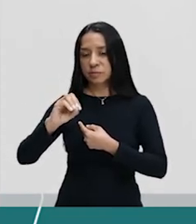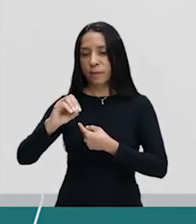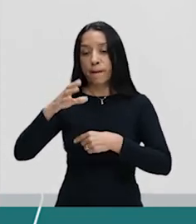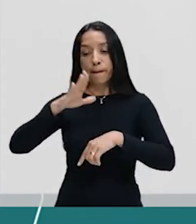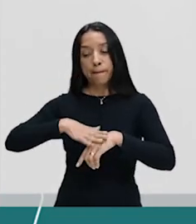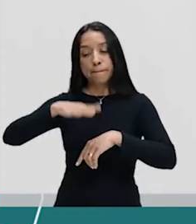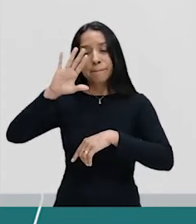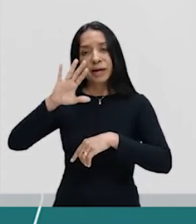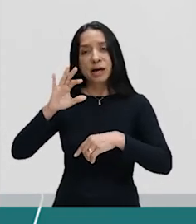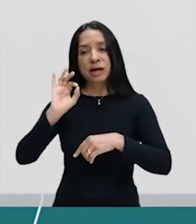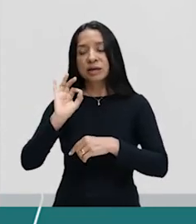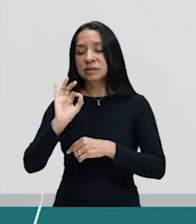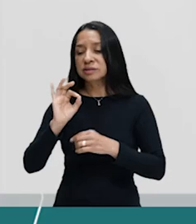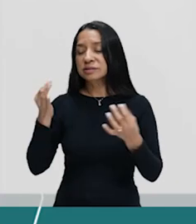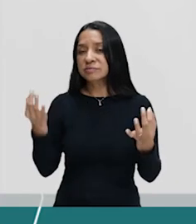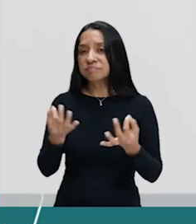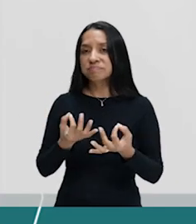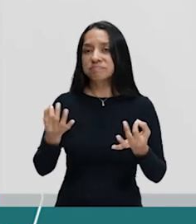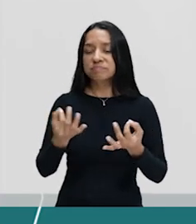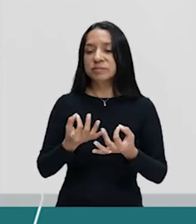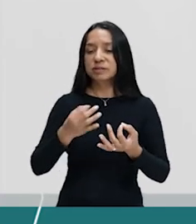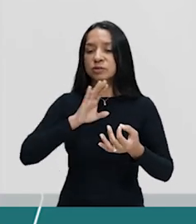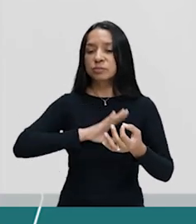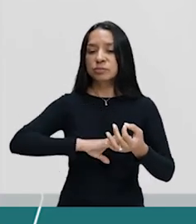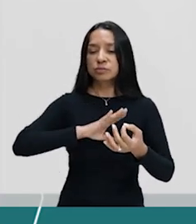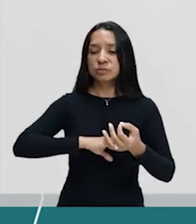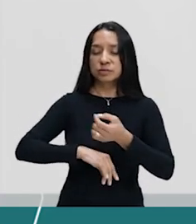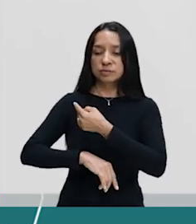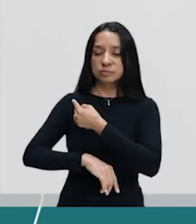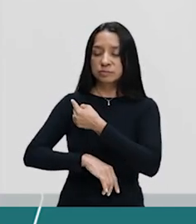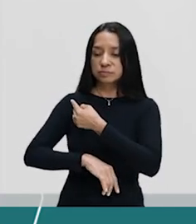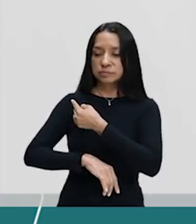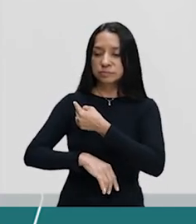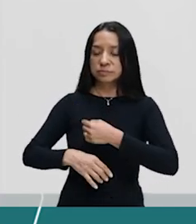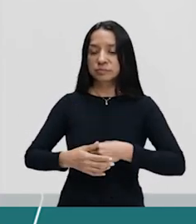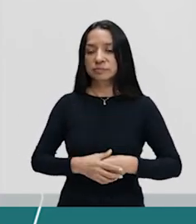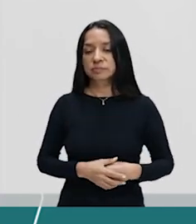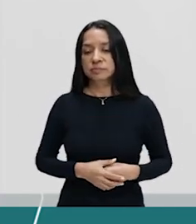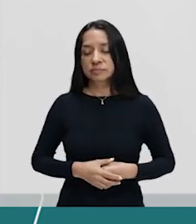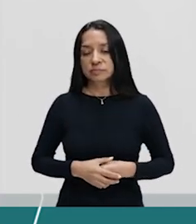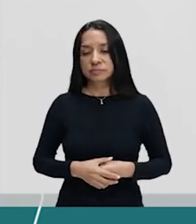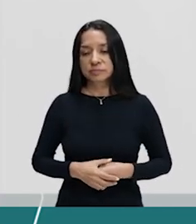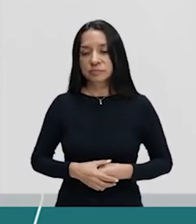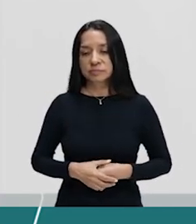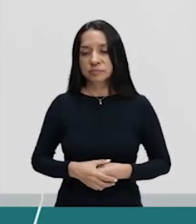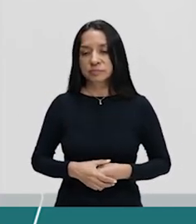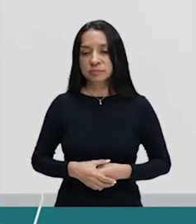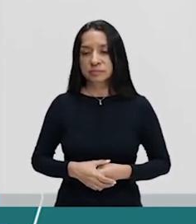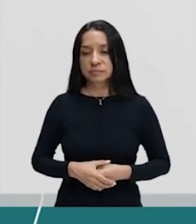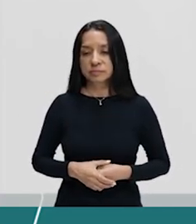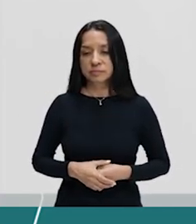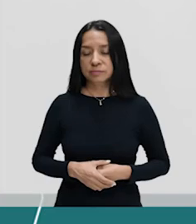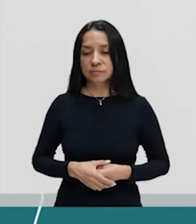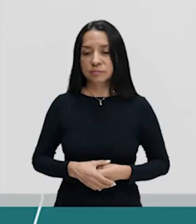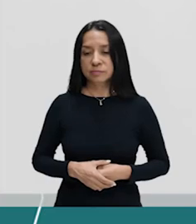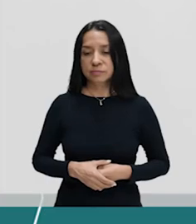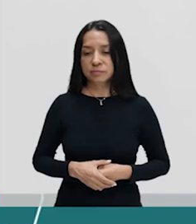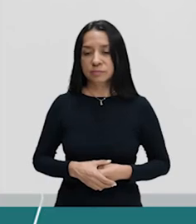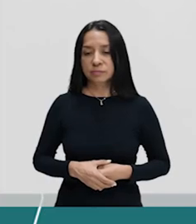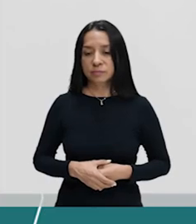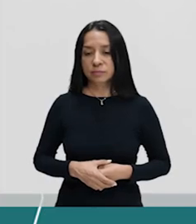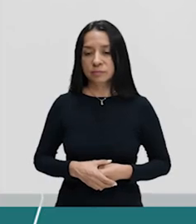que perfeito em português. Então, yo había estado, tú habías